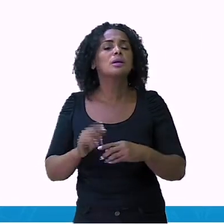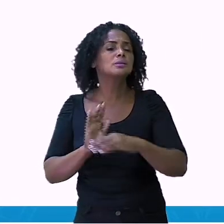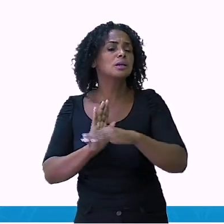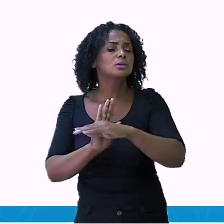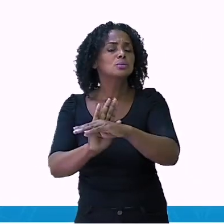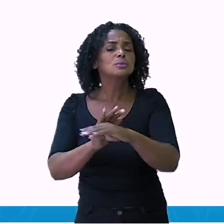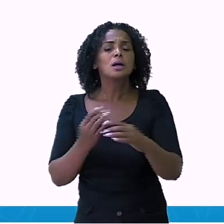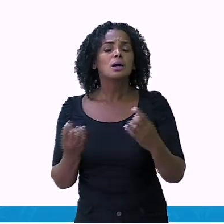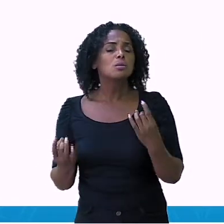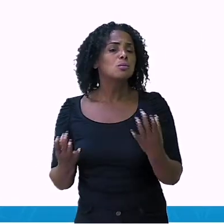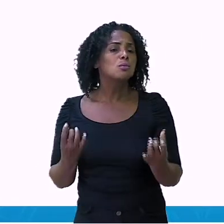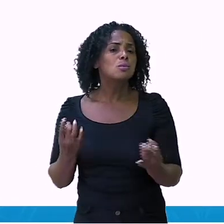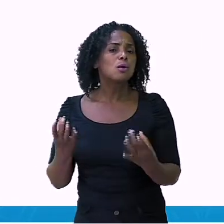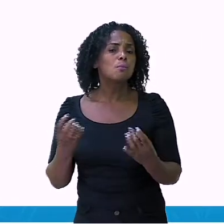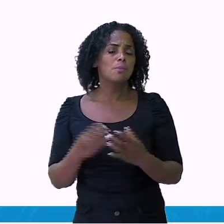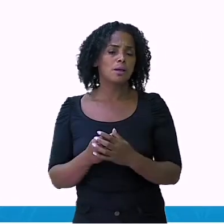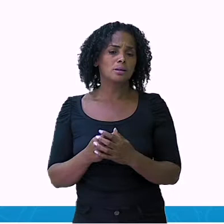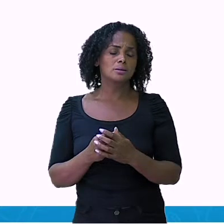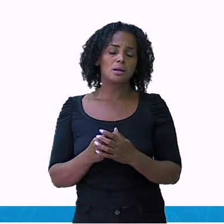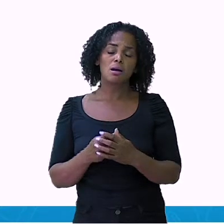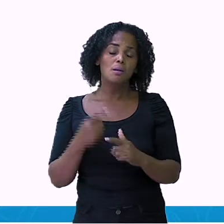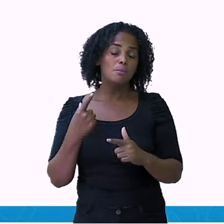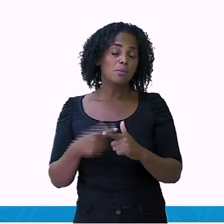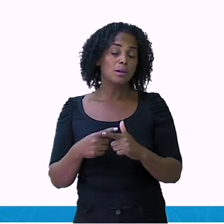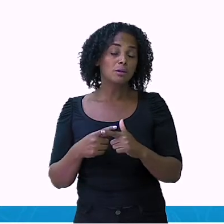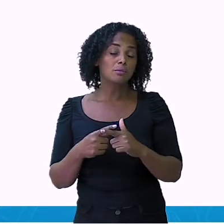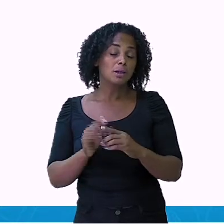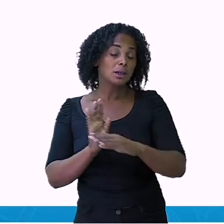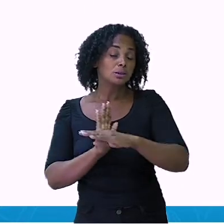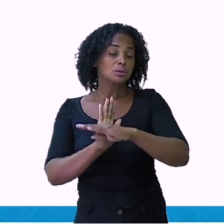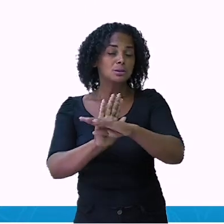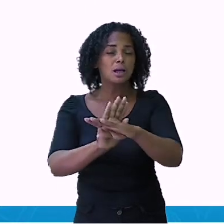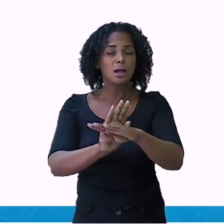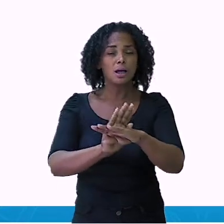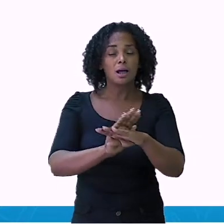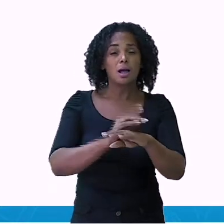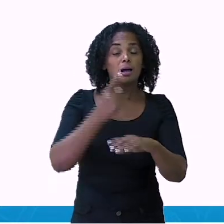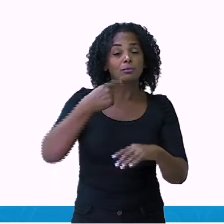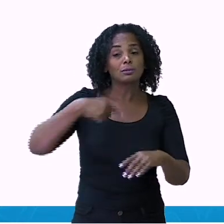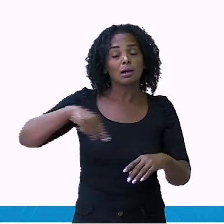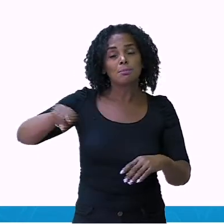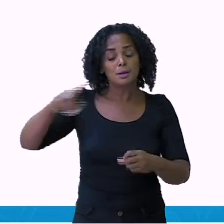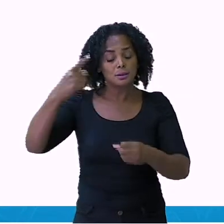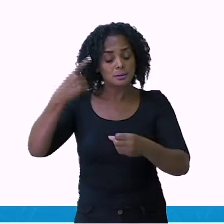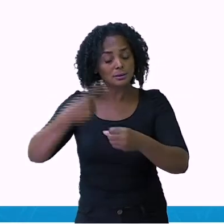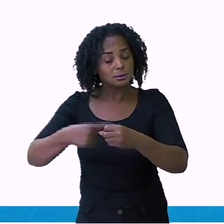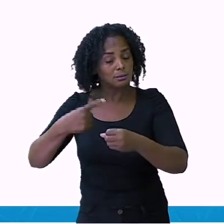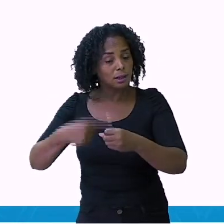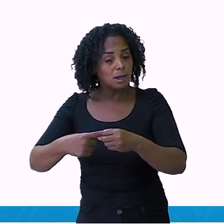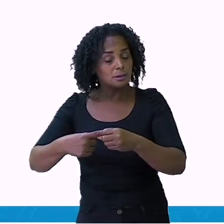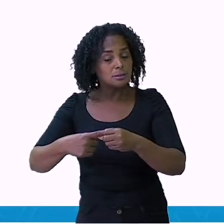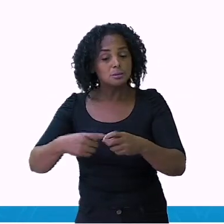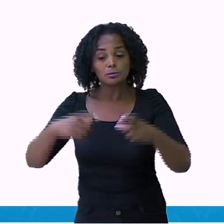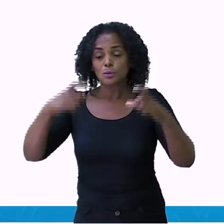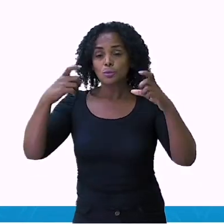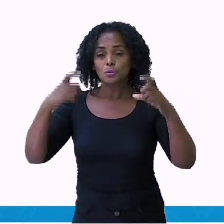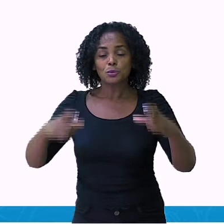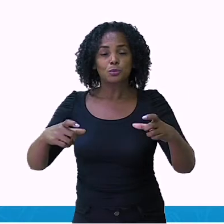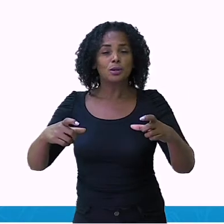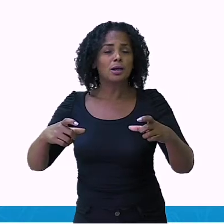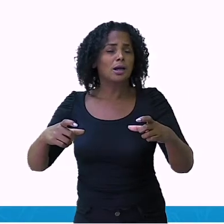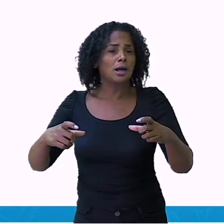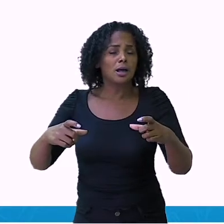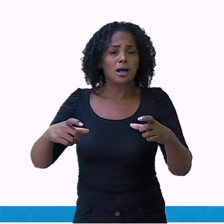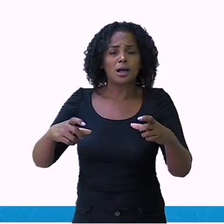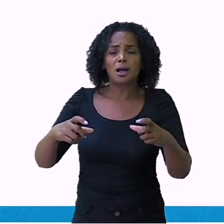ele vai fomentar o turismo daquele local. Então, ao ir para aquela cidade que tem uma atração de ecoturismo, lá você vai poder almoçar